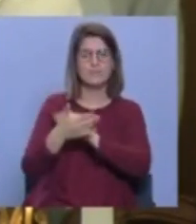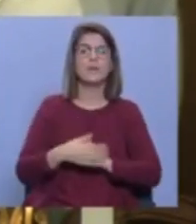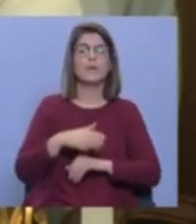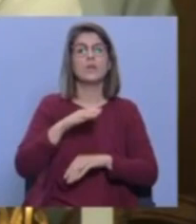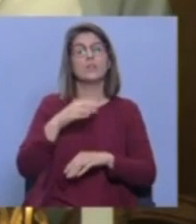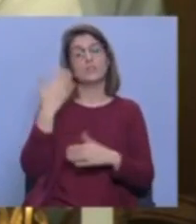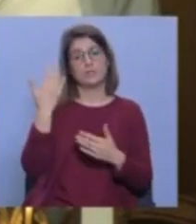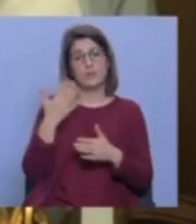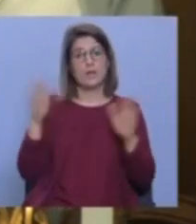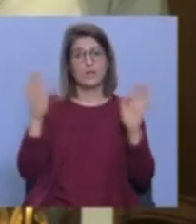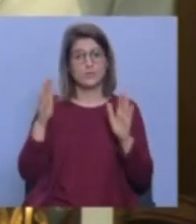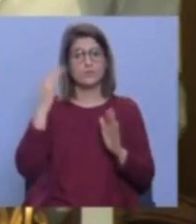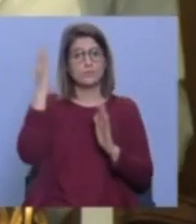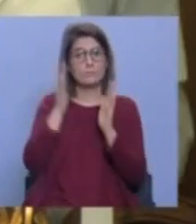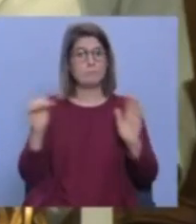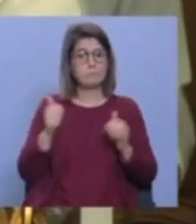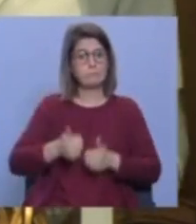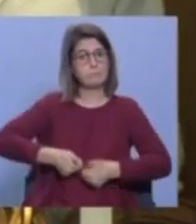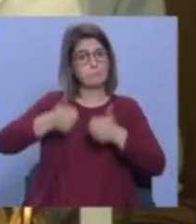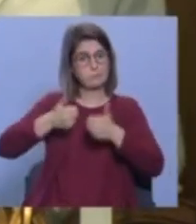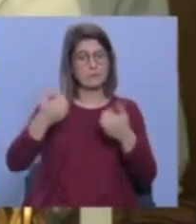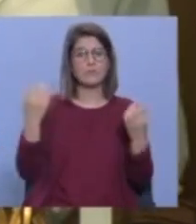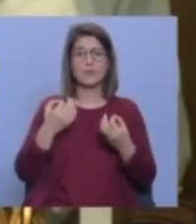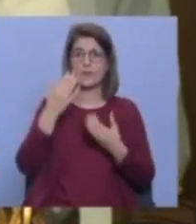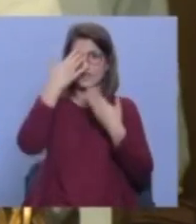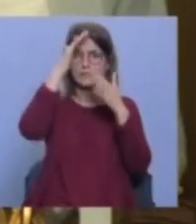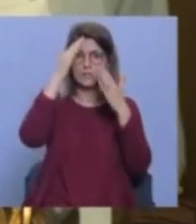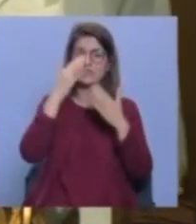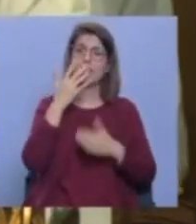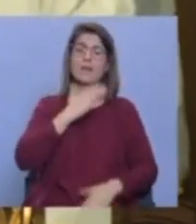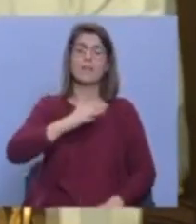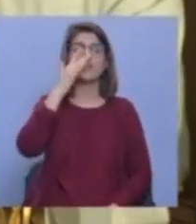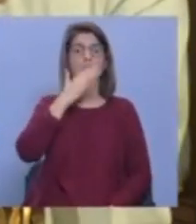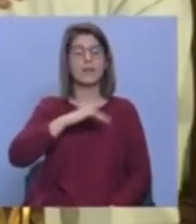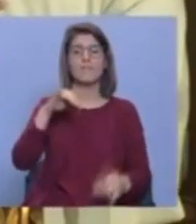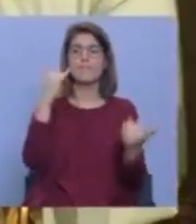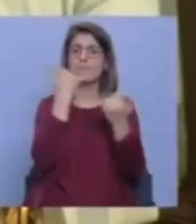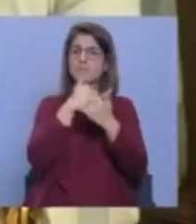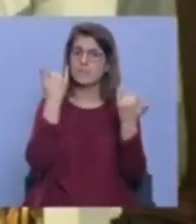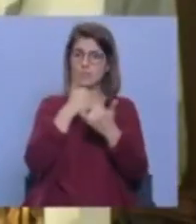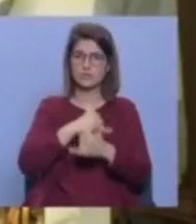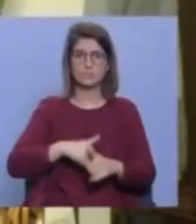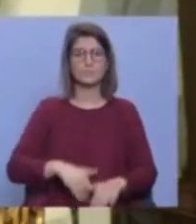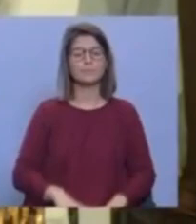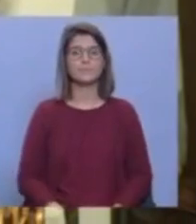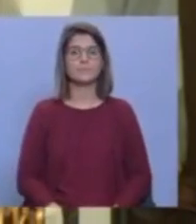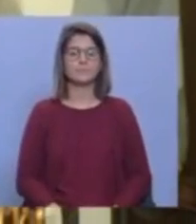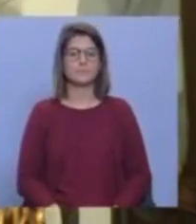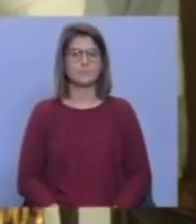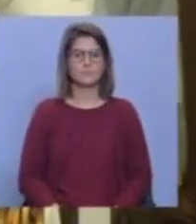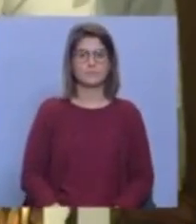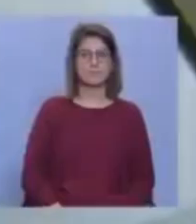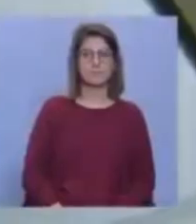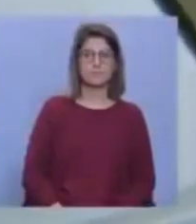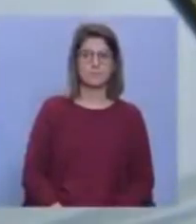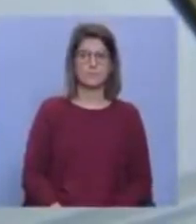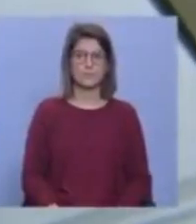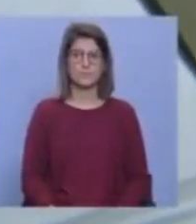os anjos e os arcanjos, proclamamos a vossa glória, cantando com alegria numa só voz.